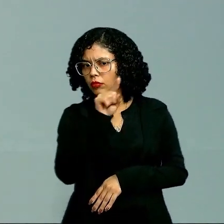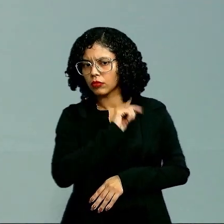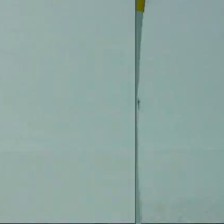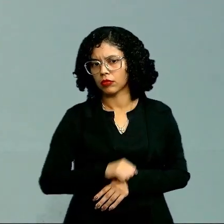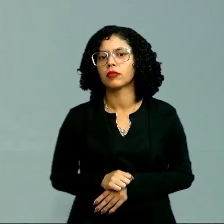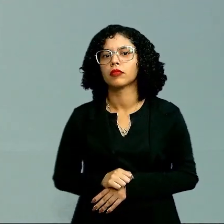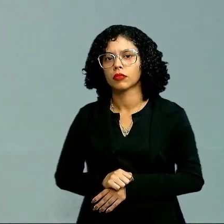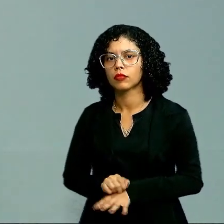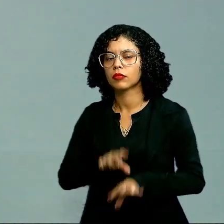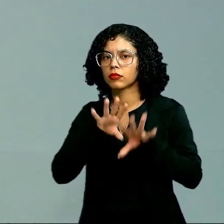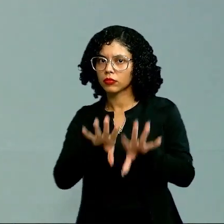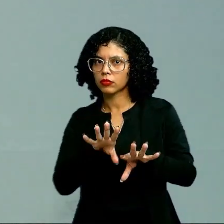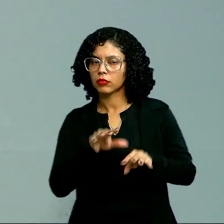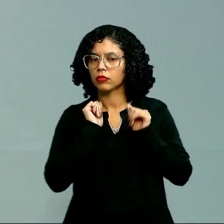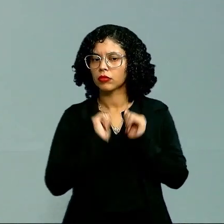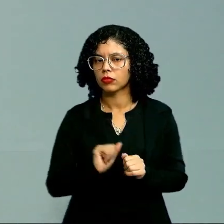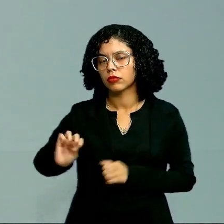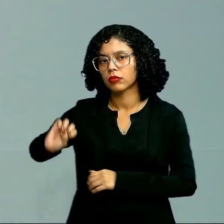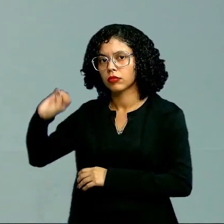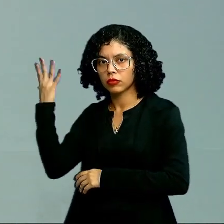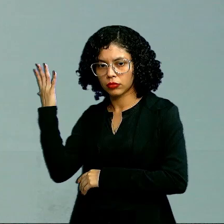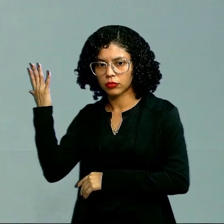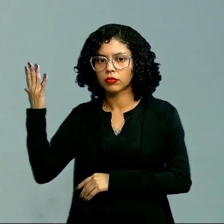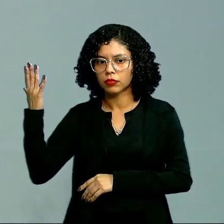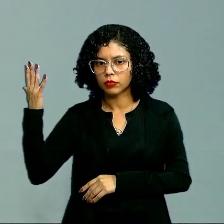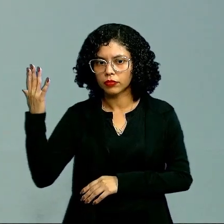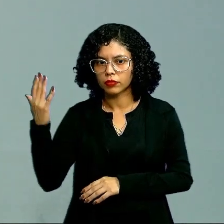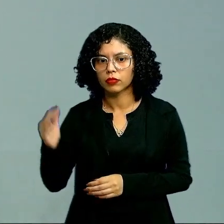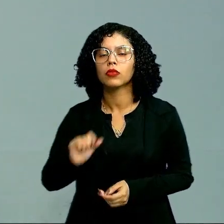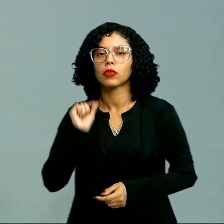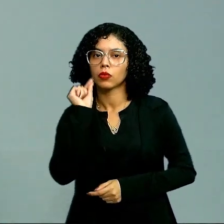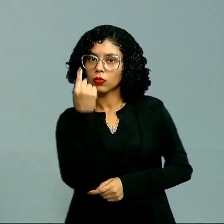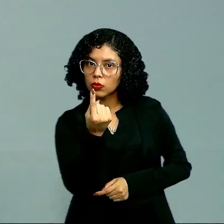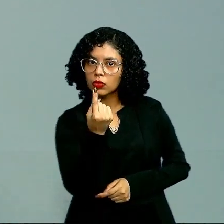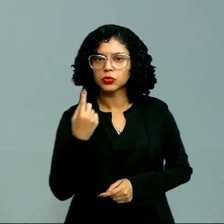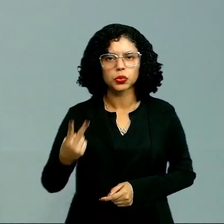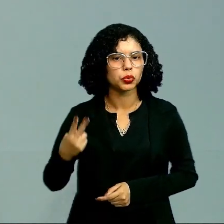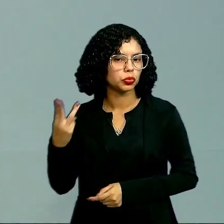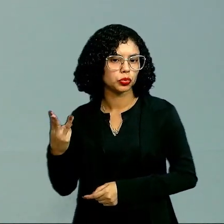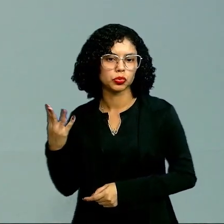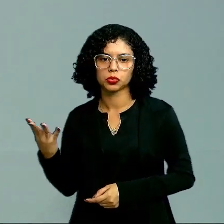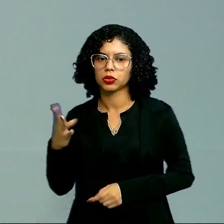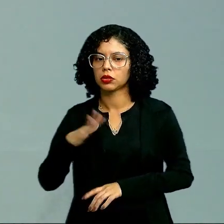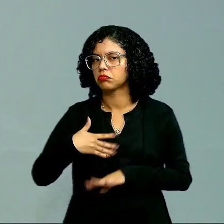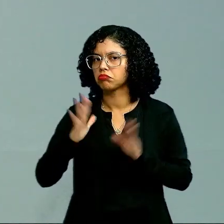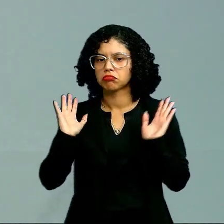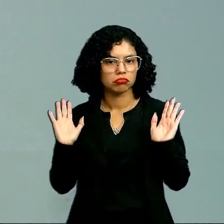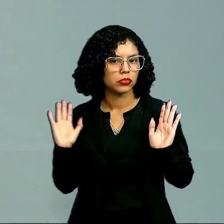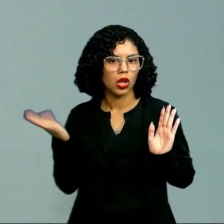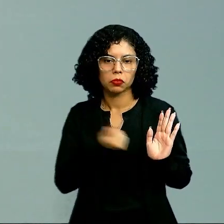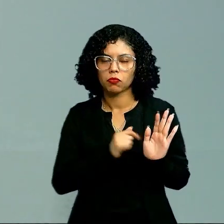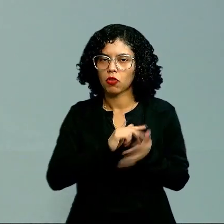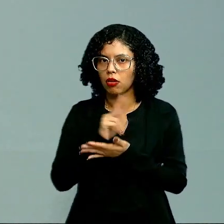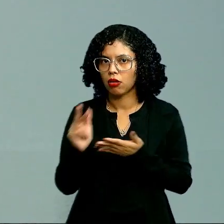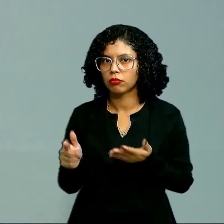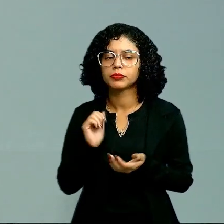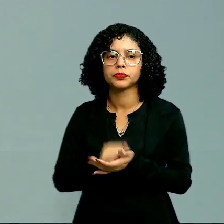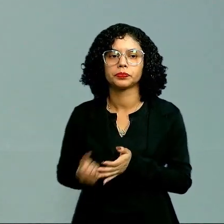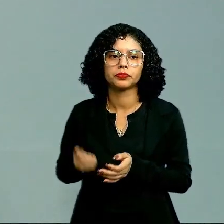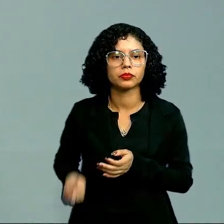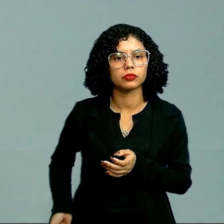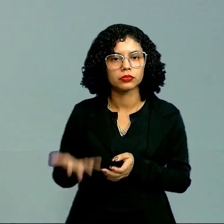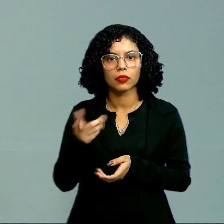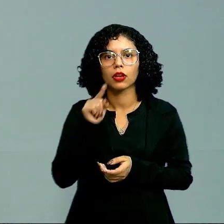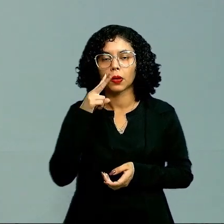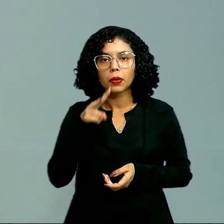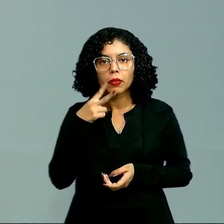escolheu? Assim, ele pode ocorrer com um dado, 2, 3. A gente pode ver muito esse